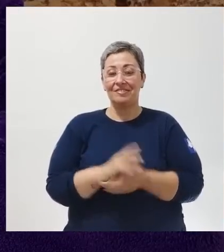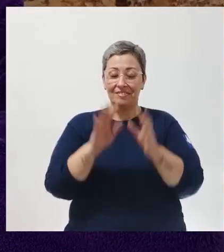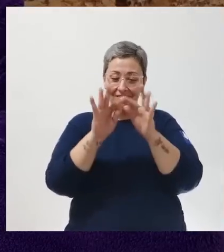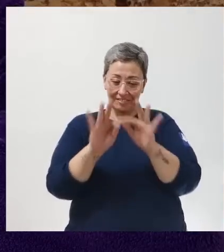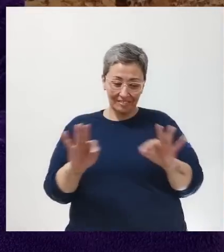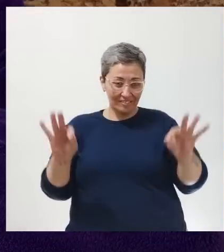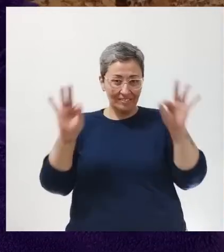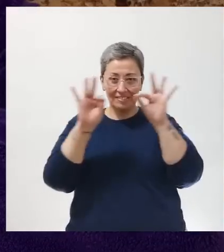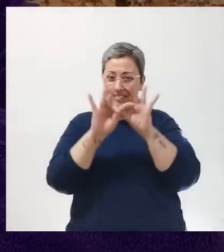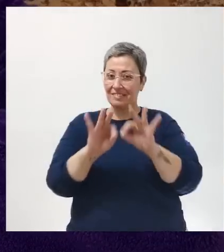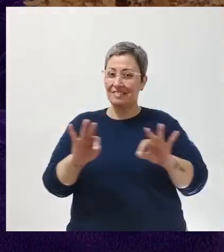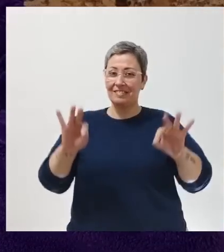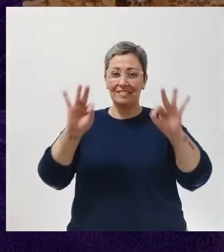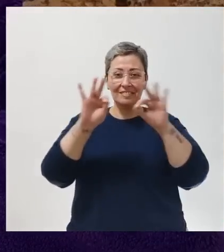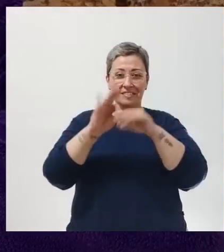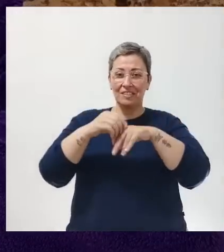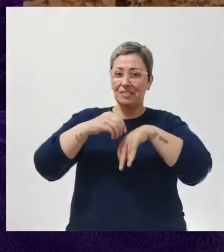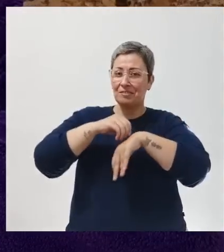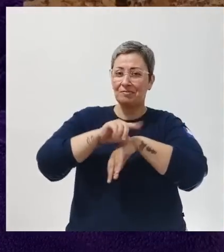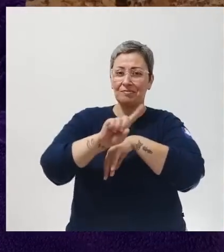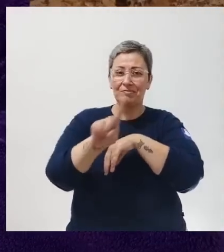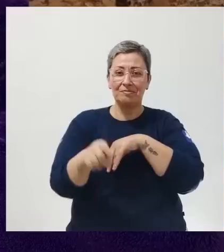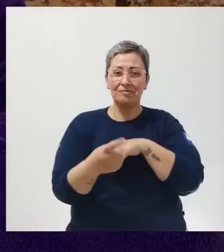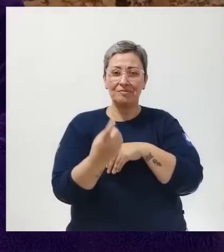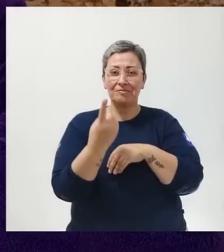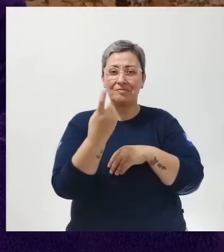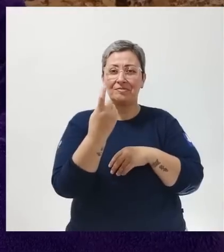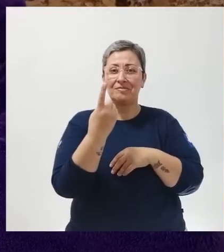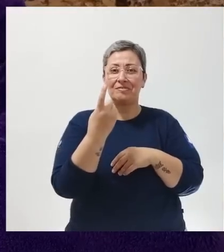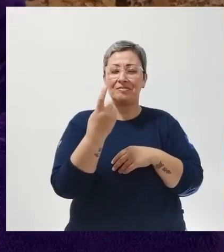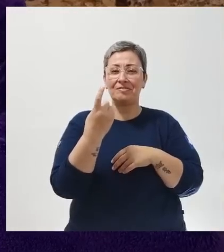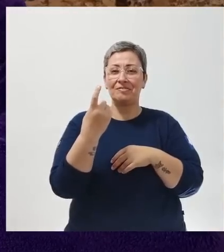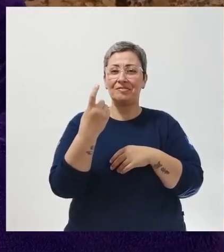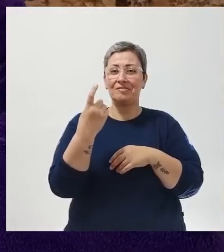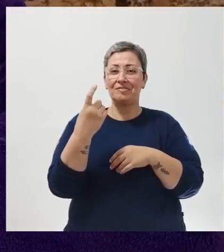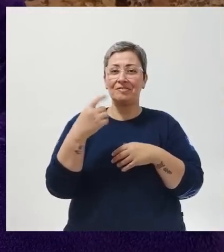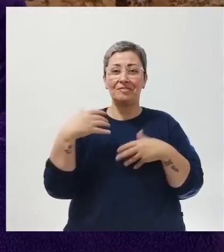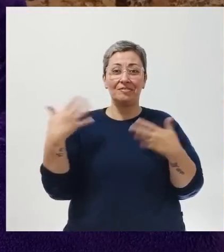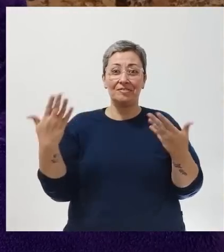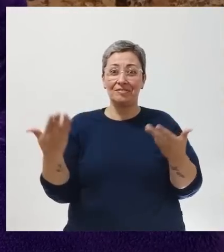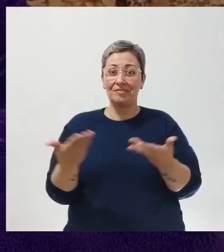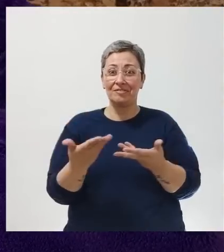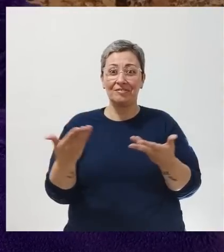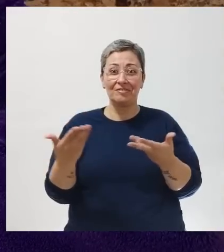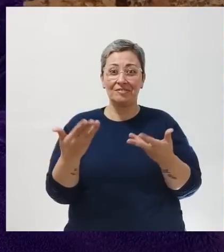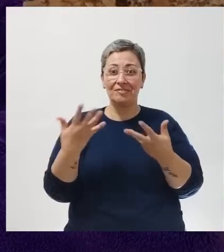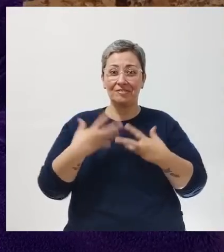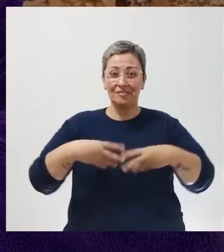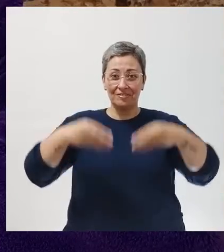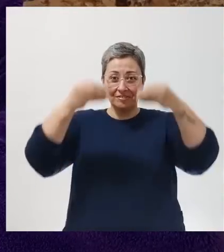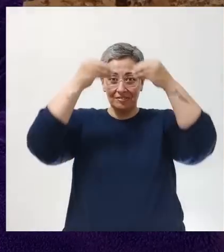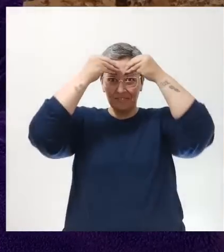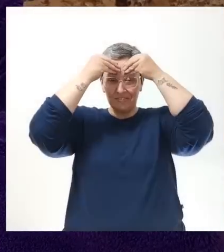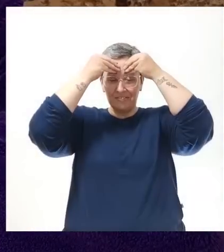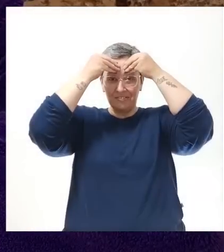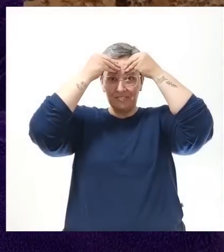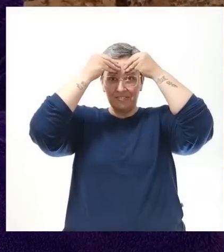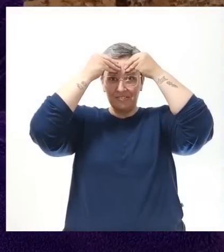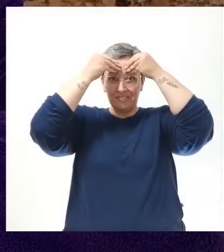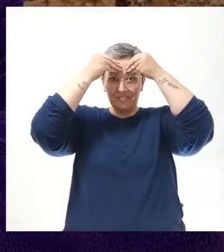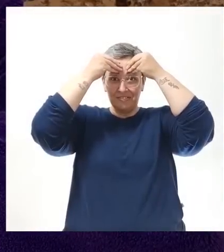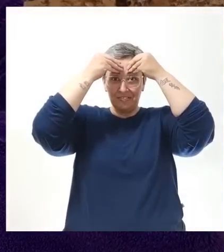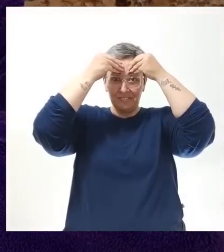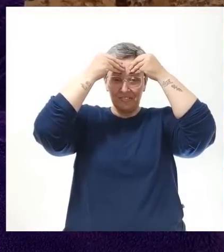idade. Tantas frases numa só mensagem que até hoje